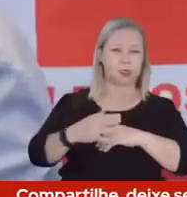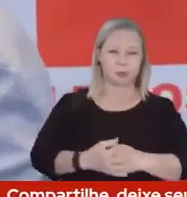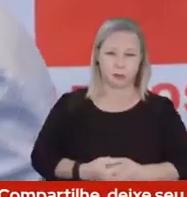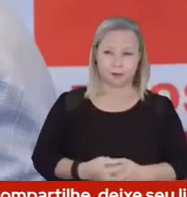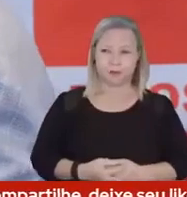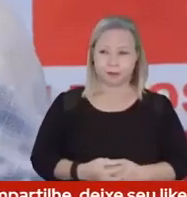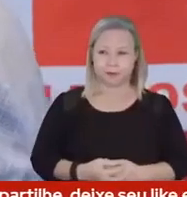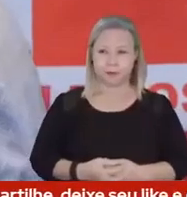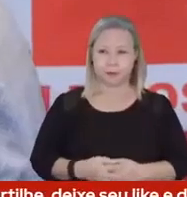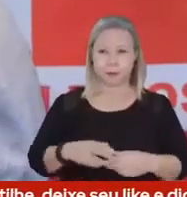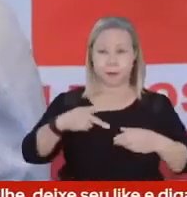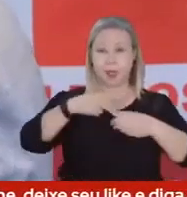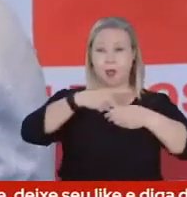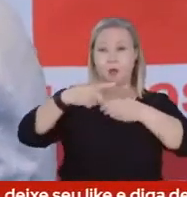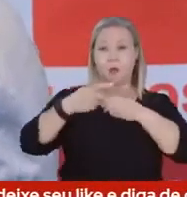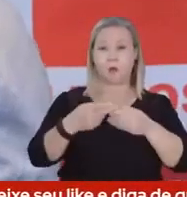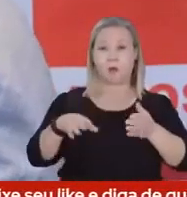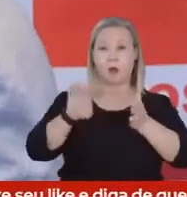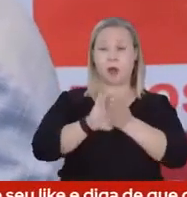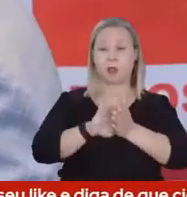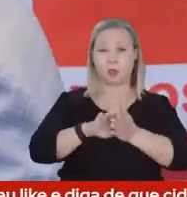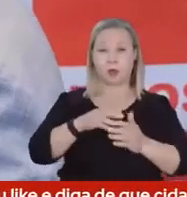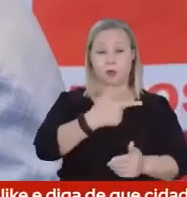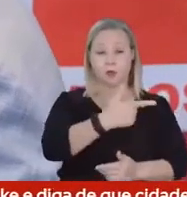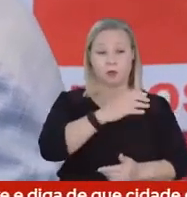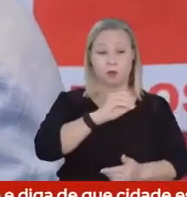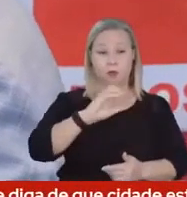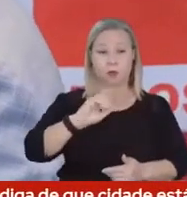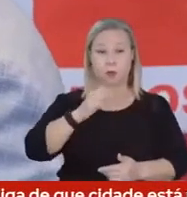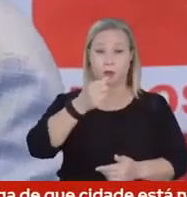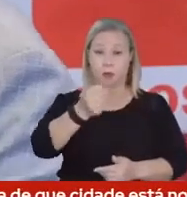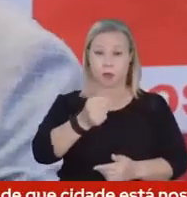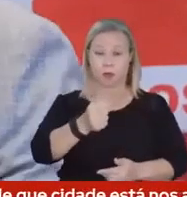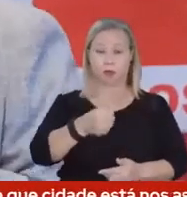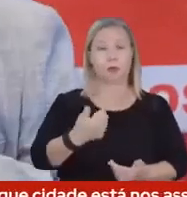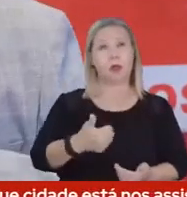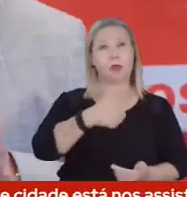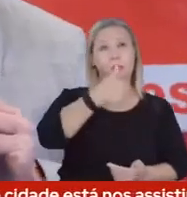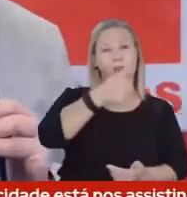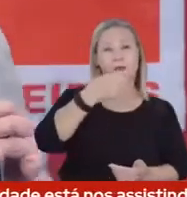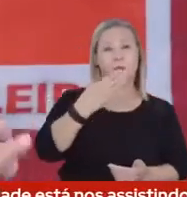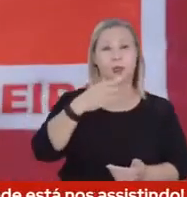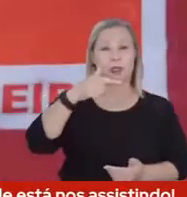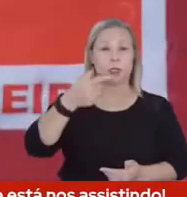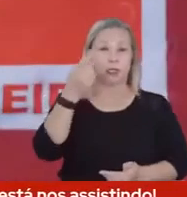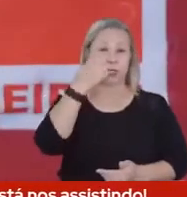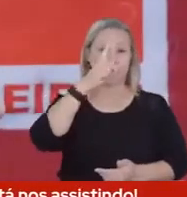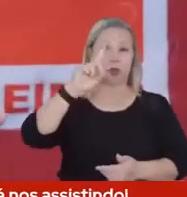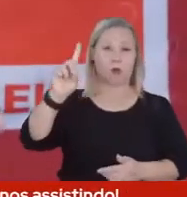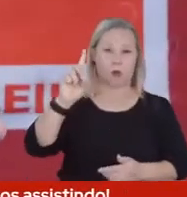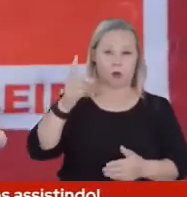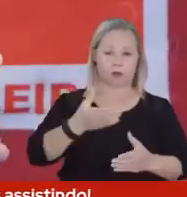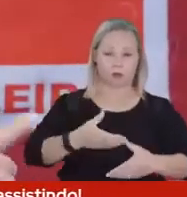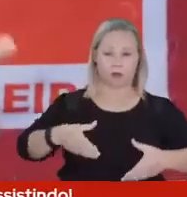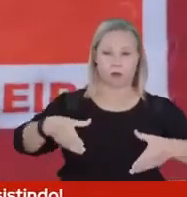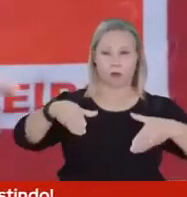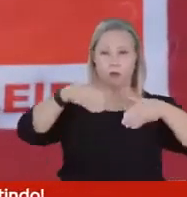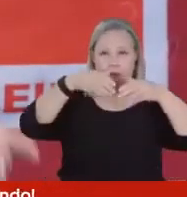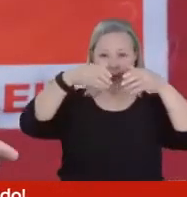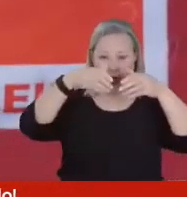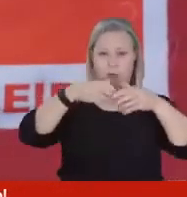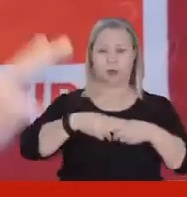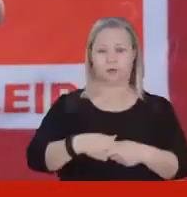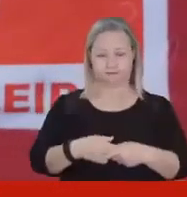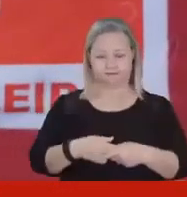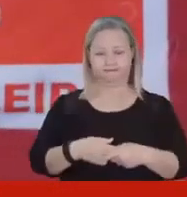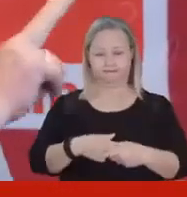na crise de 2008 a 147 dólares o barril. A 147 dólares chegou o barril. E o preço